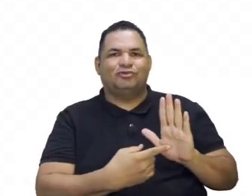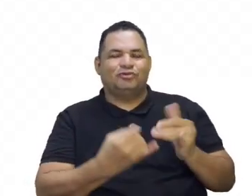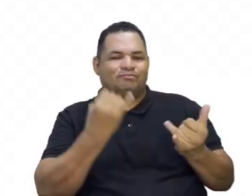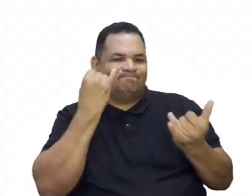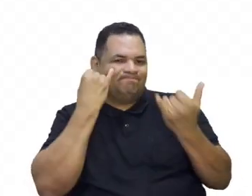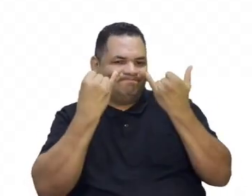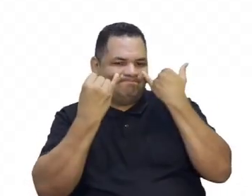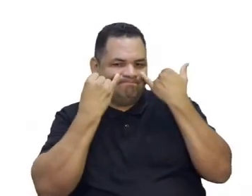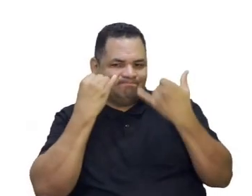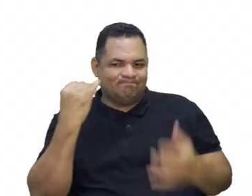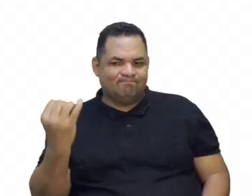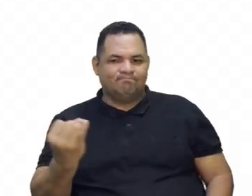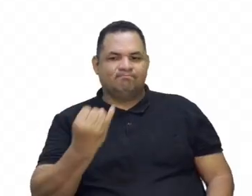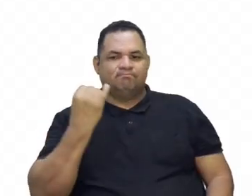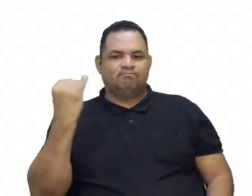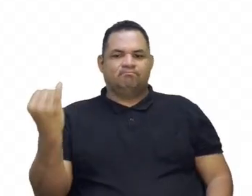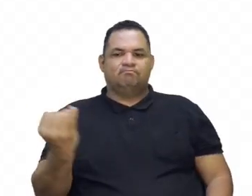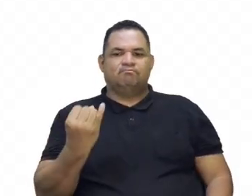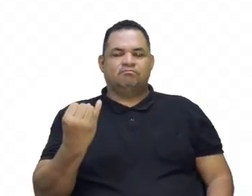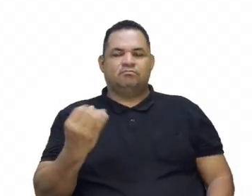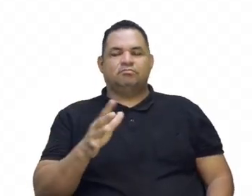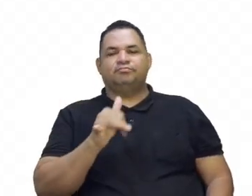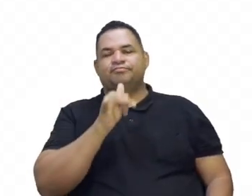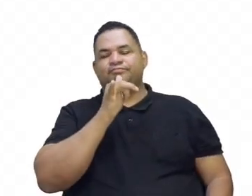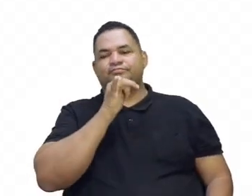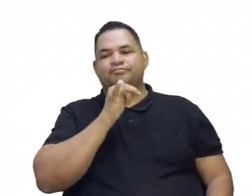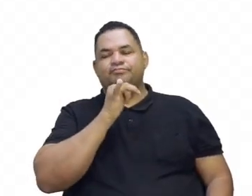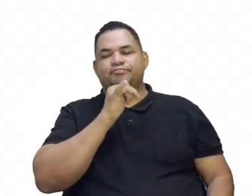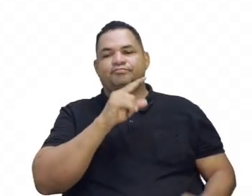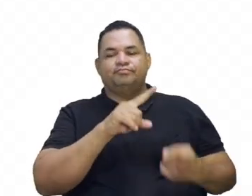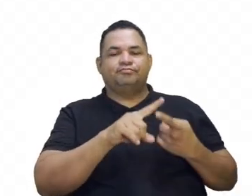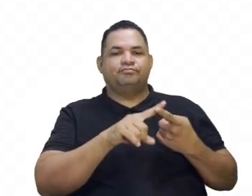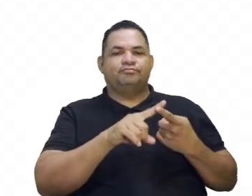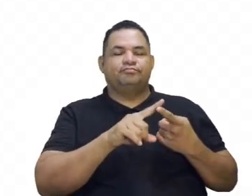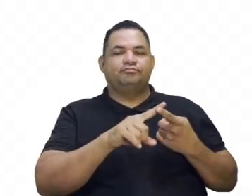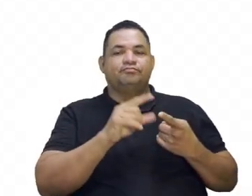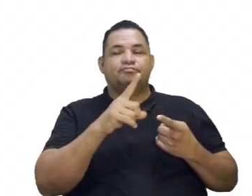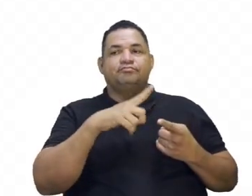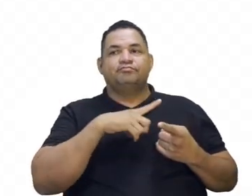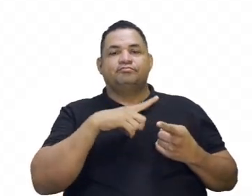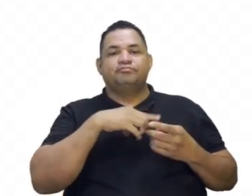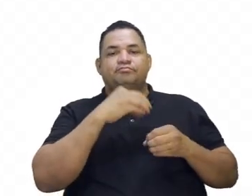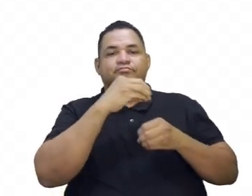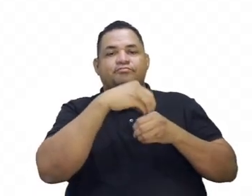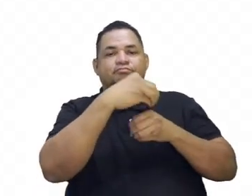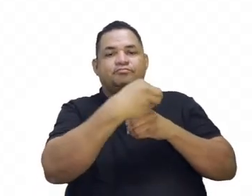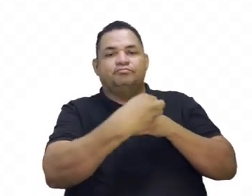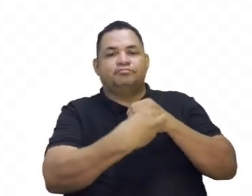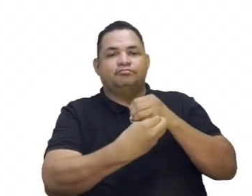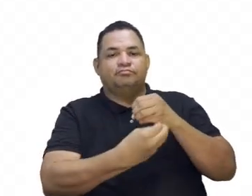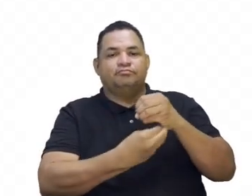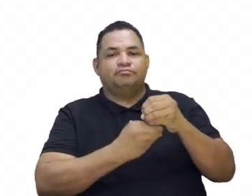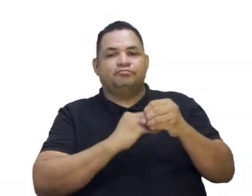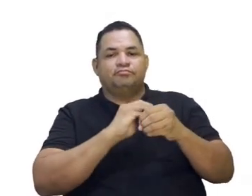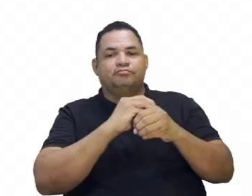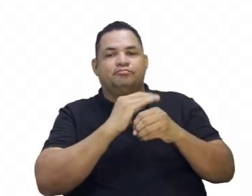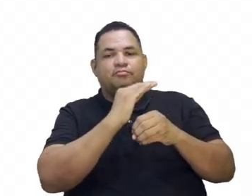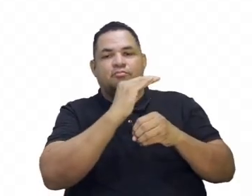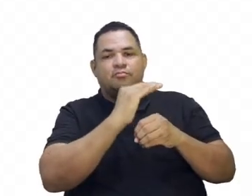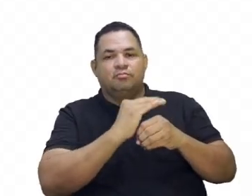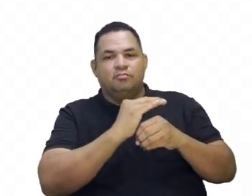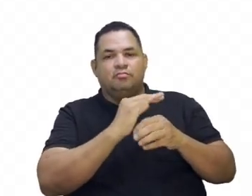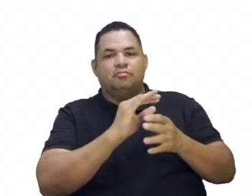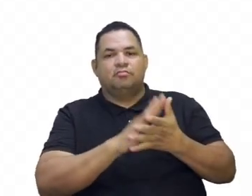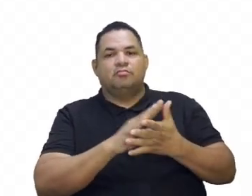informações importantíssimas, como por exemplo, a existência de partículas subatômicas, como